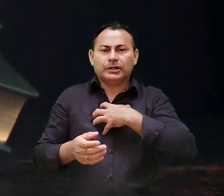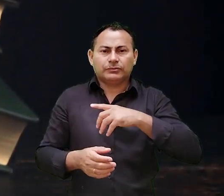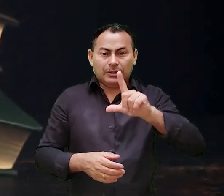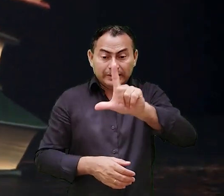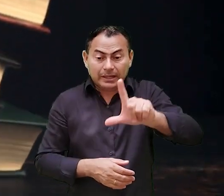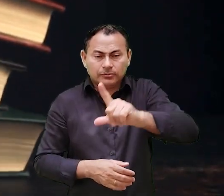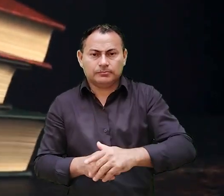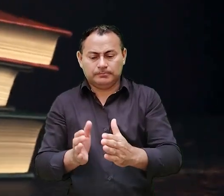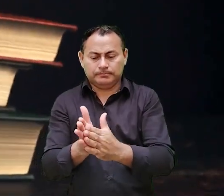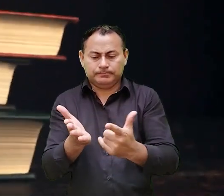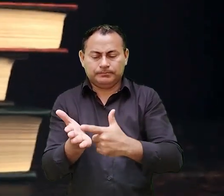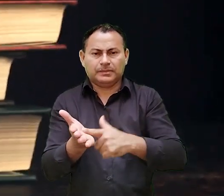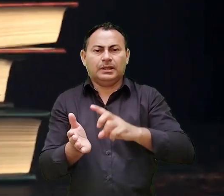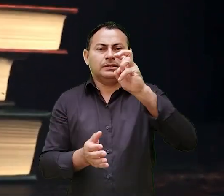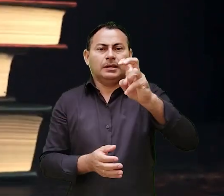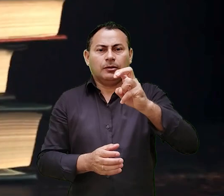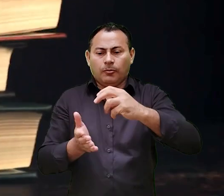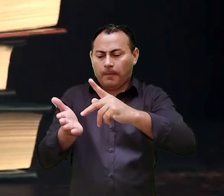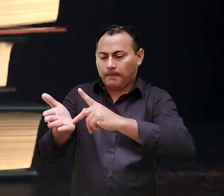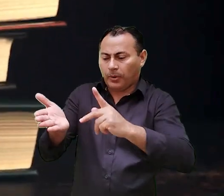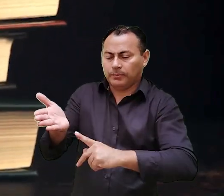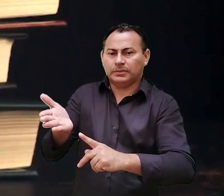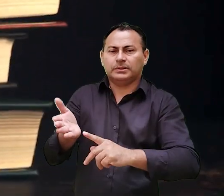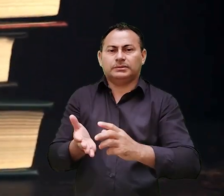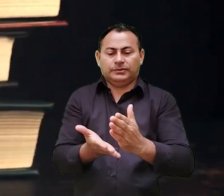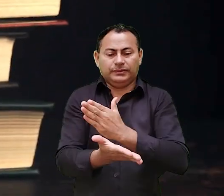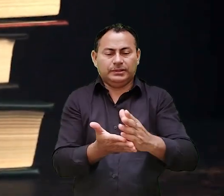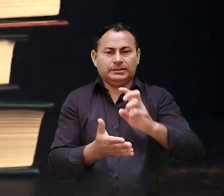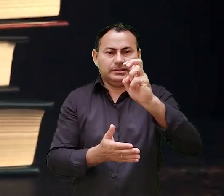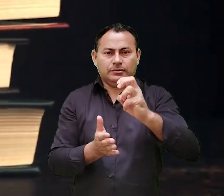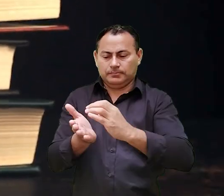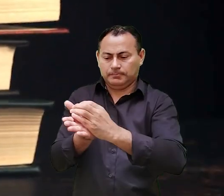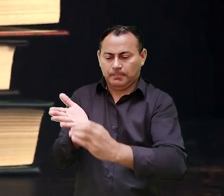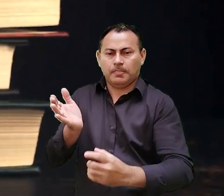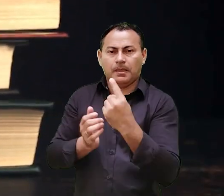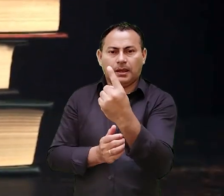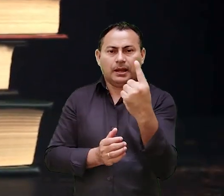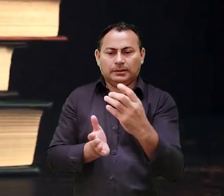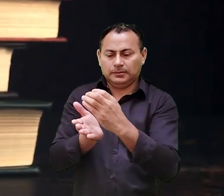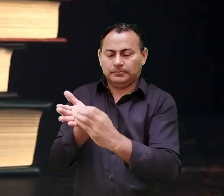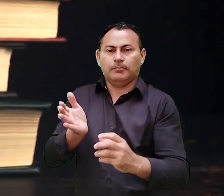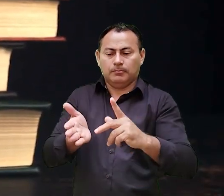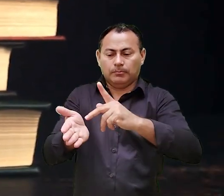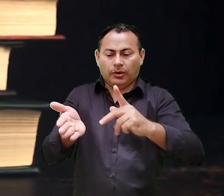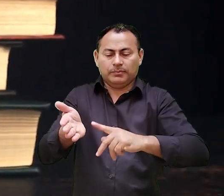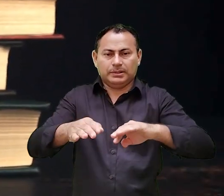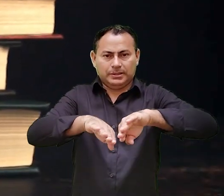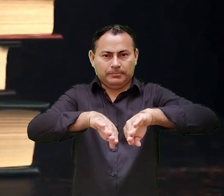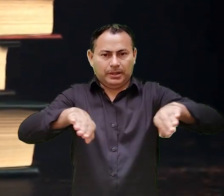literário, ele é uma obra de 5 poemas, divididos em 5 capítulos. Cada